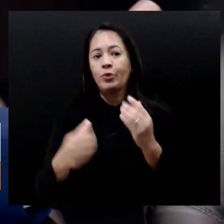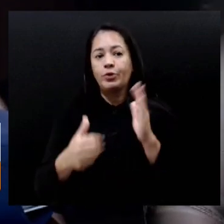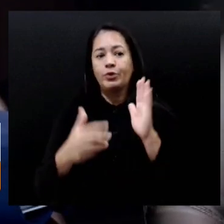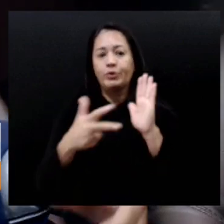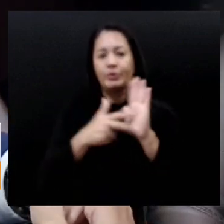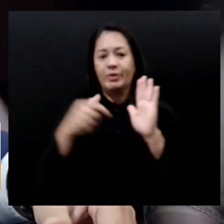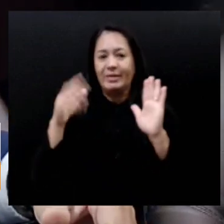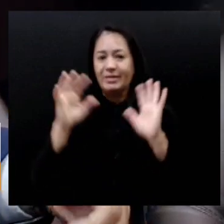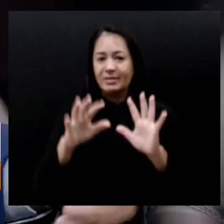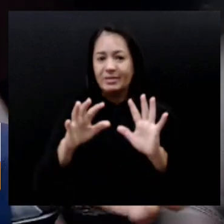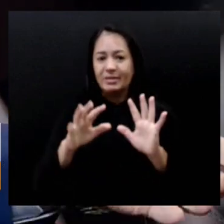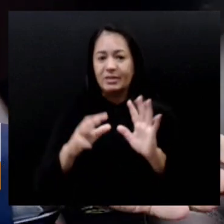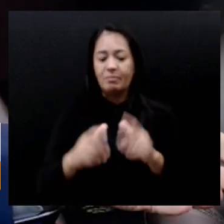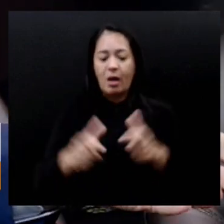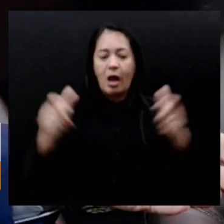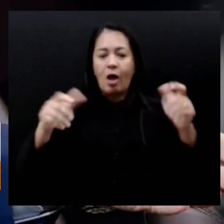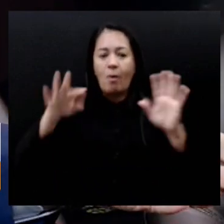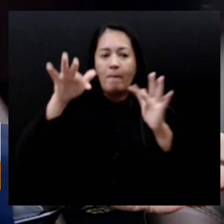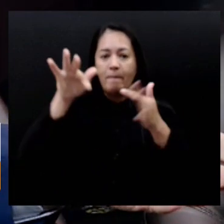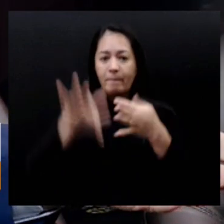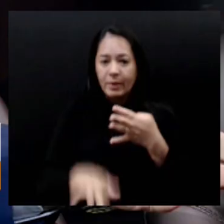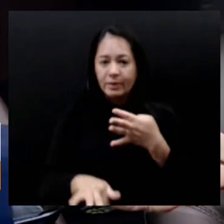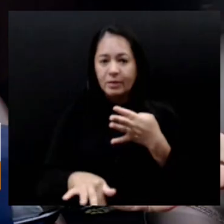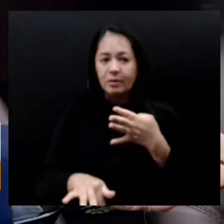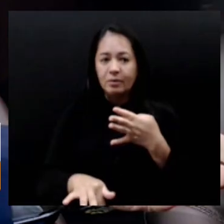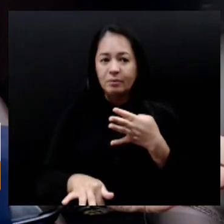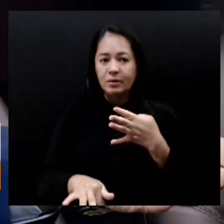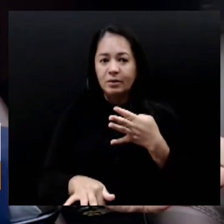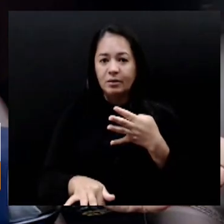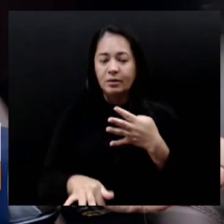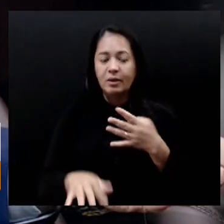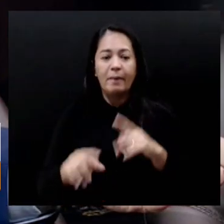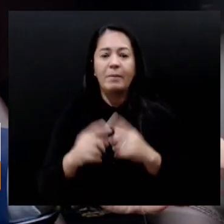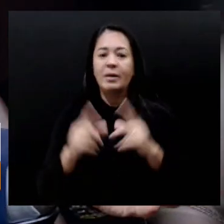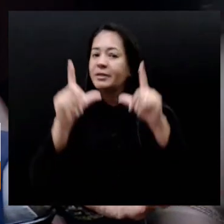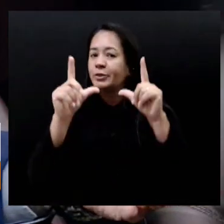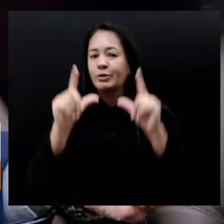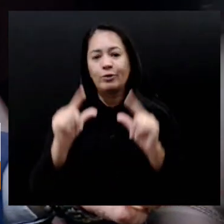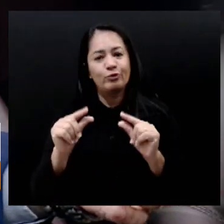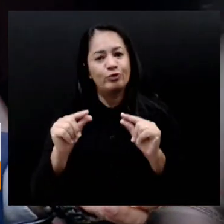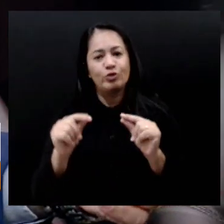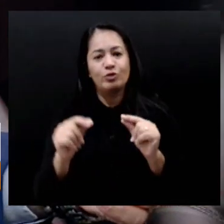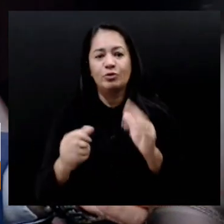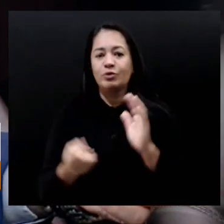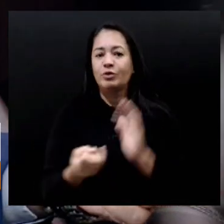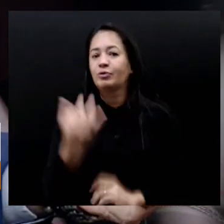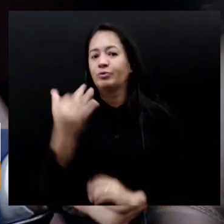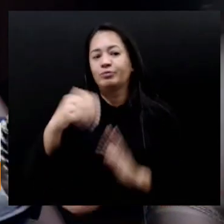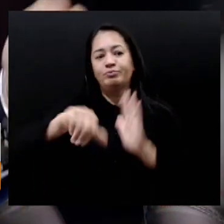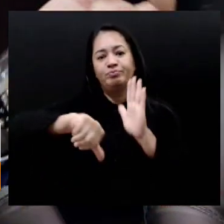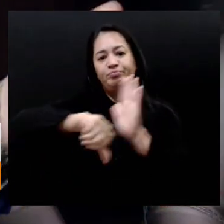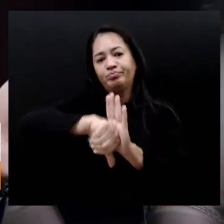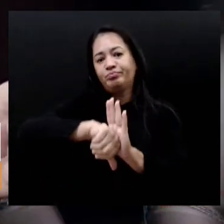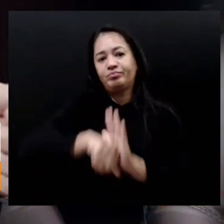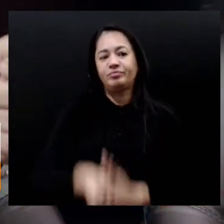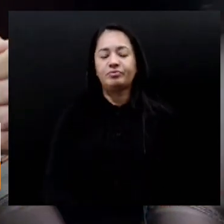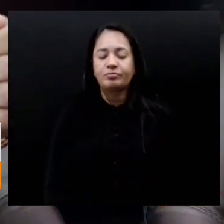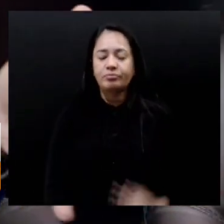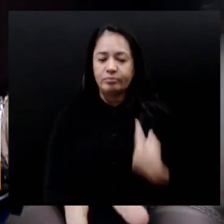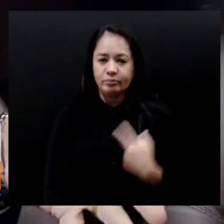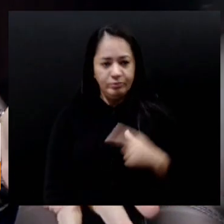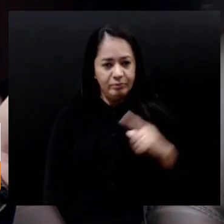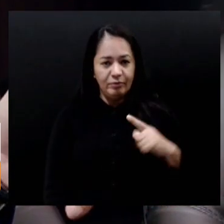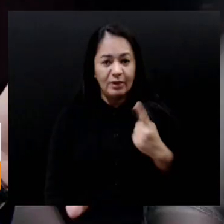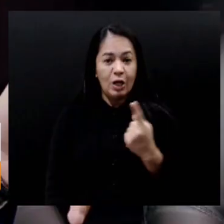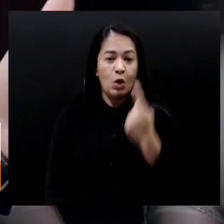Se diminuísse crime, pena de morte diminuiria crime em países que foi estabelecido e não diminuiu. Então, a gente tem essa única ferramenta que vamos